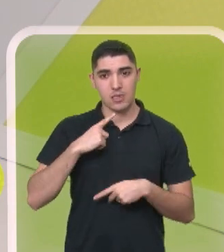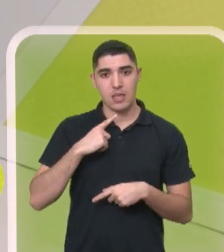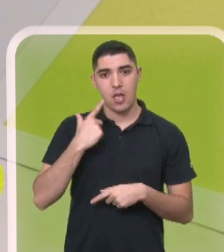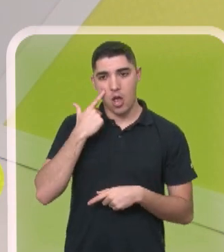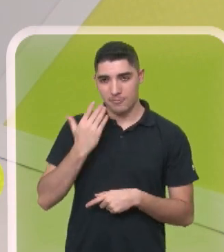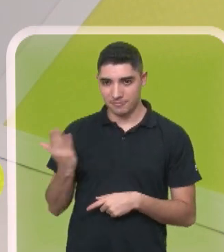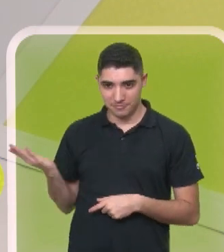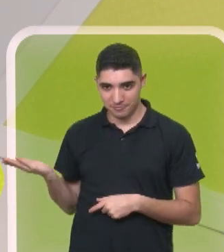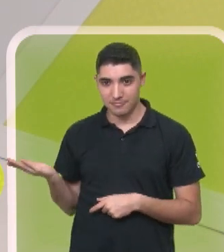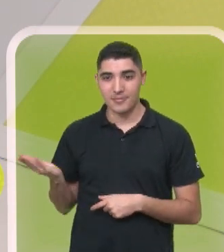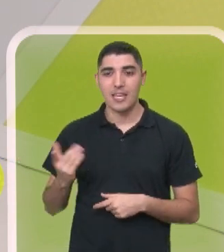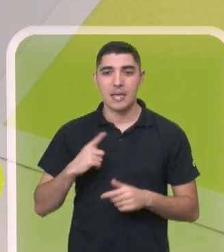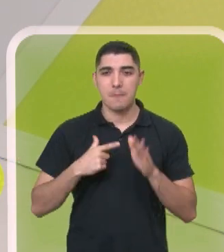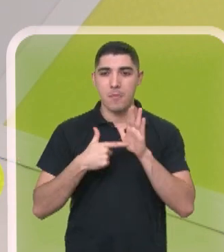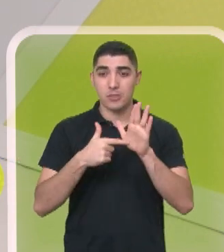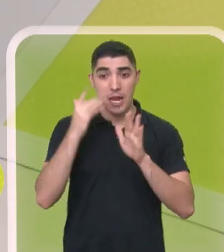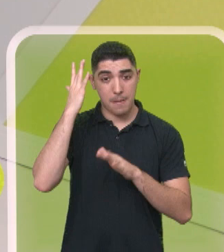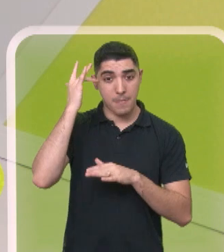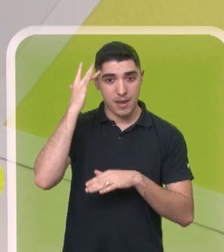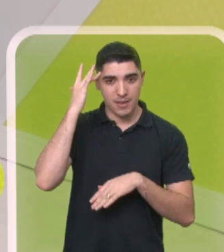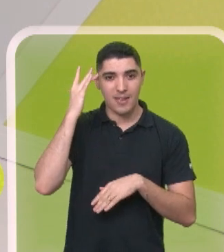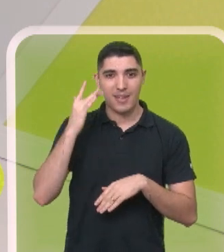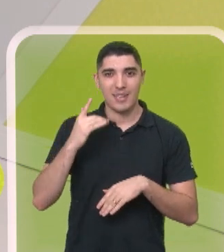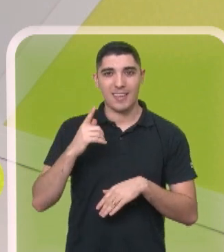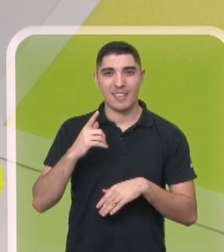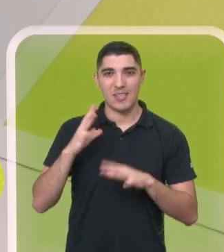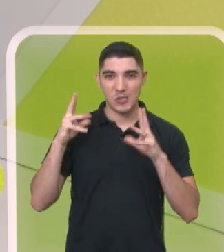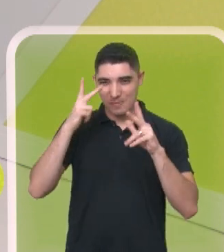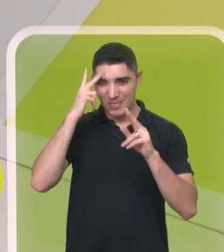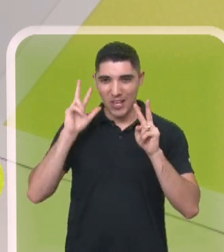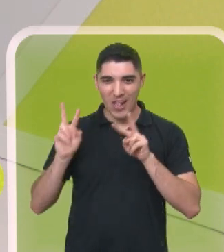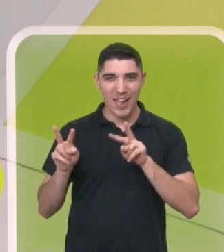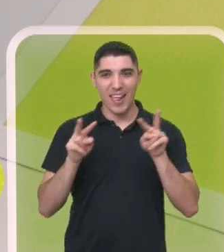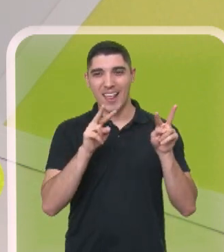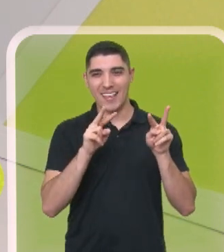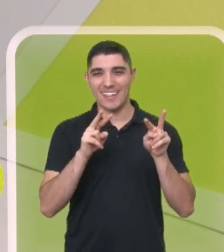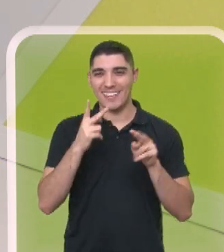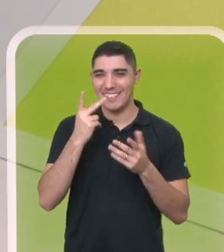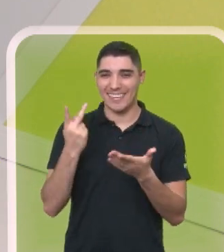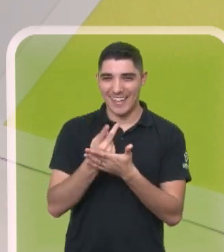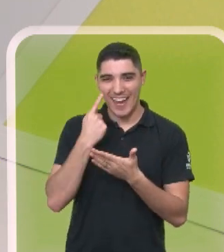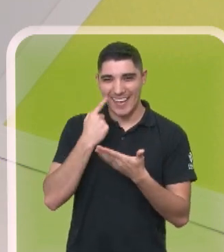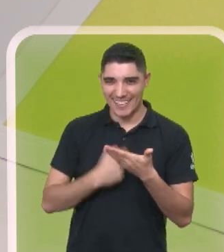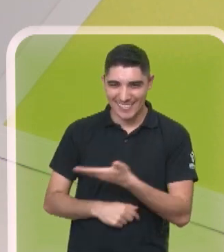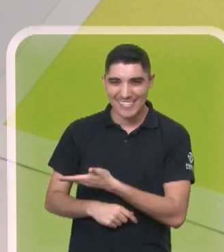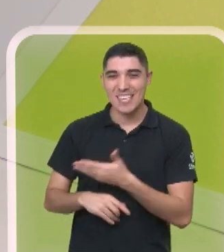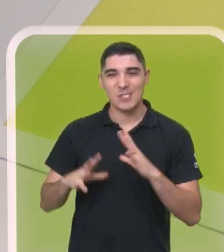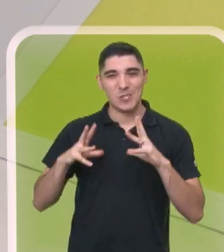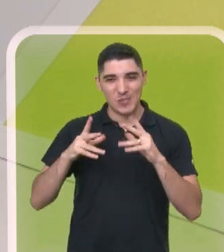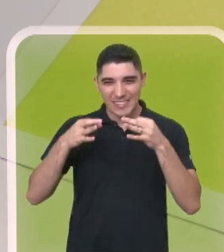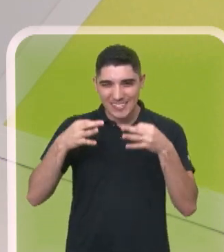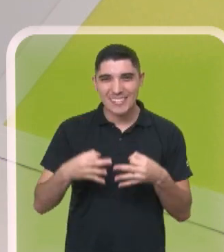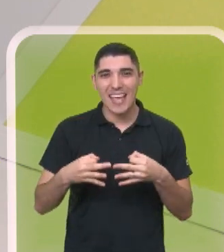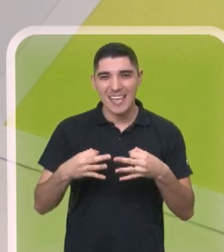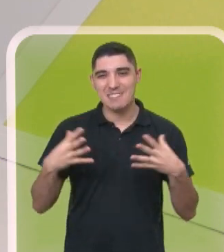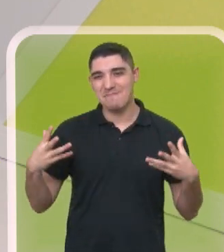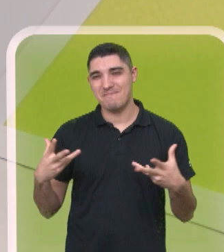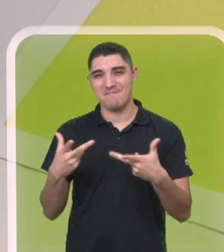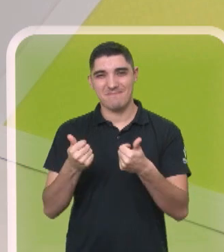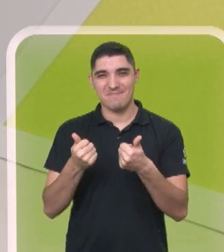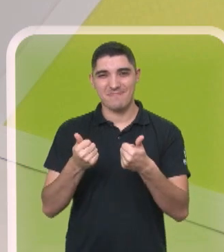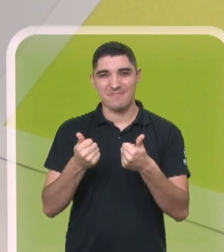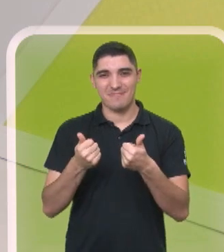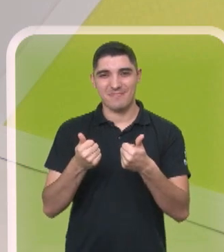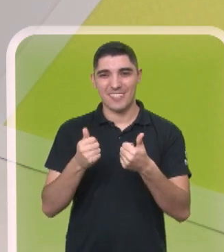amanhã, 19 horas, ginásio da Vila Aparecida. Legal que eu falei na tela, todo mundo olhou para outra tela ali. Que beleza, olha só, tudo combinadinho. É um espetáculo, desligar